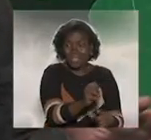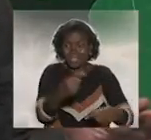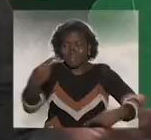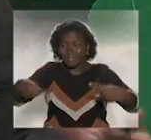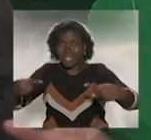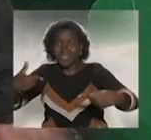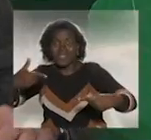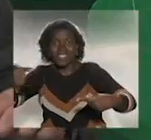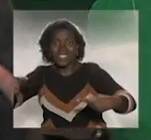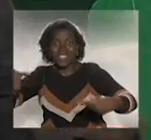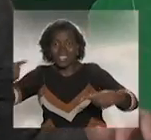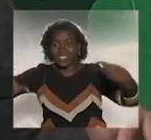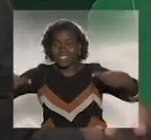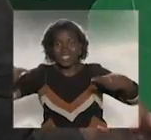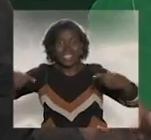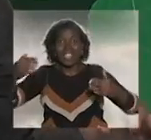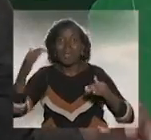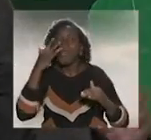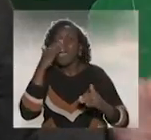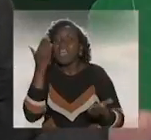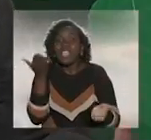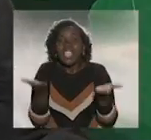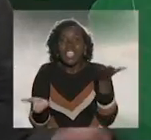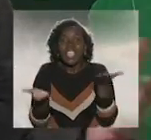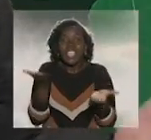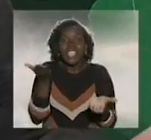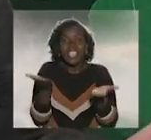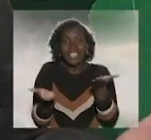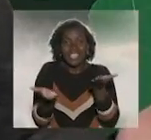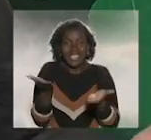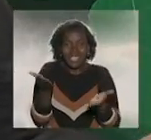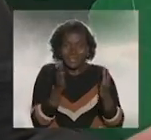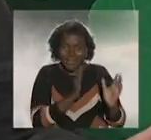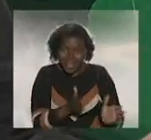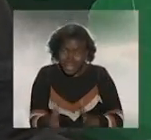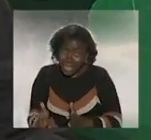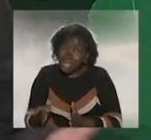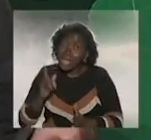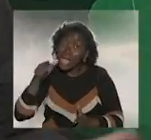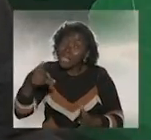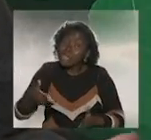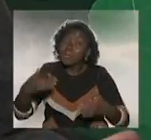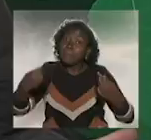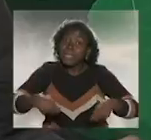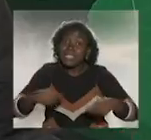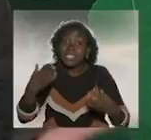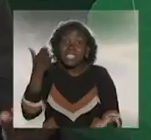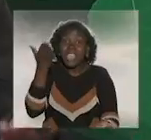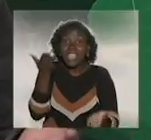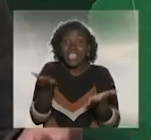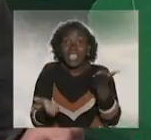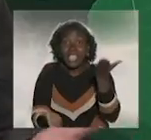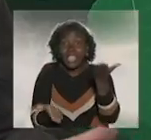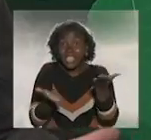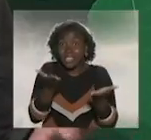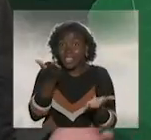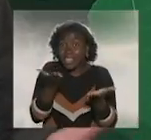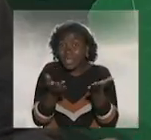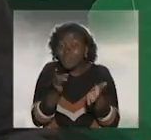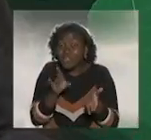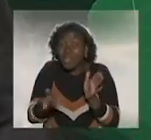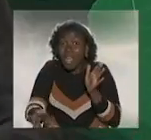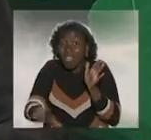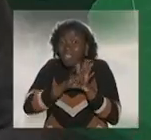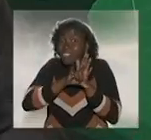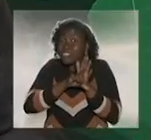das federações. Você equilibrou politicamente, eleitoralmente, o processo. É isso que nós precisamos, de equilíbrio, não